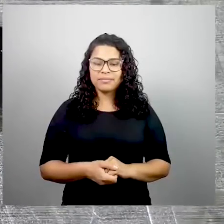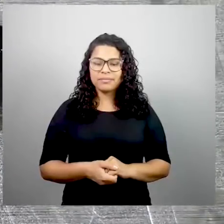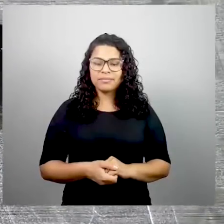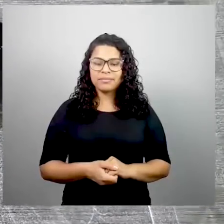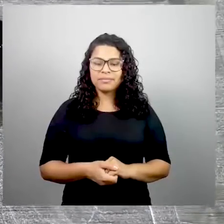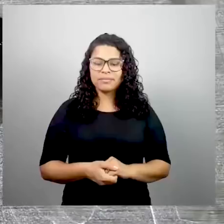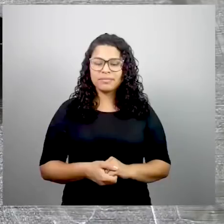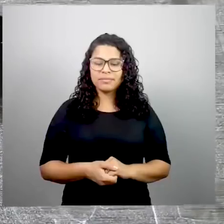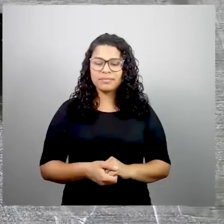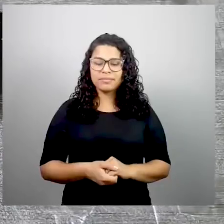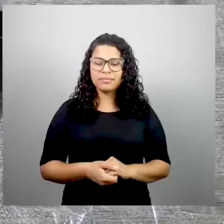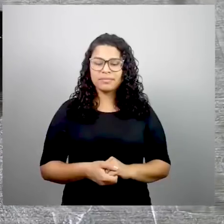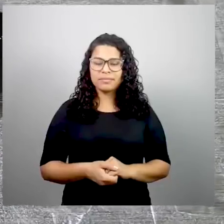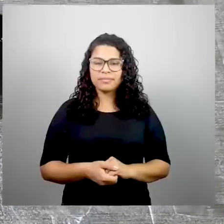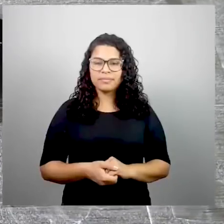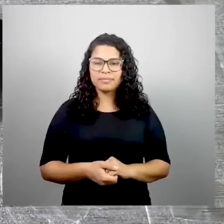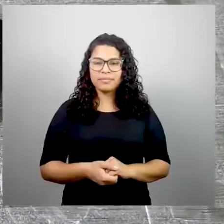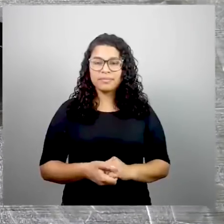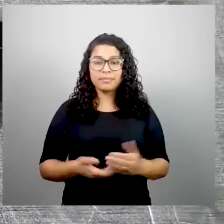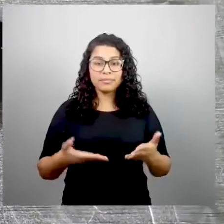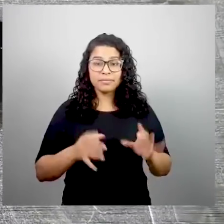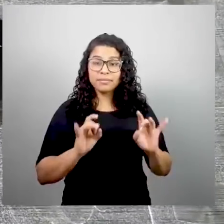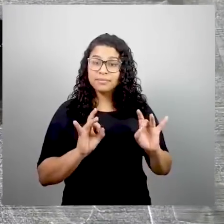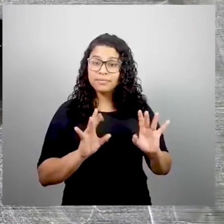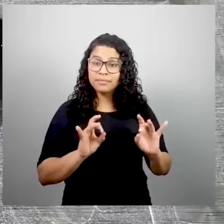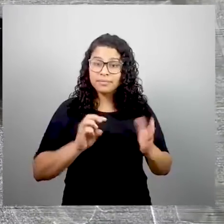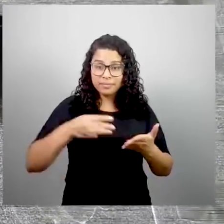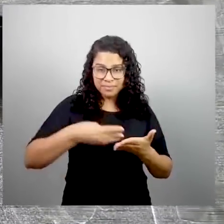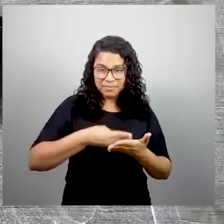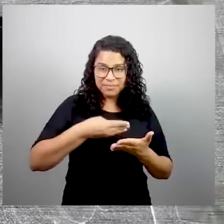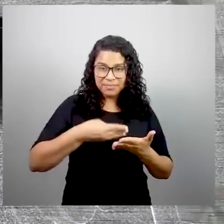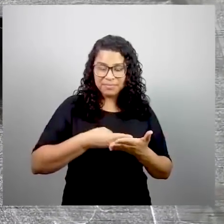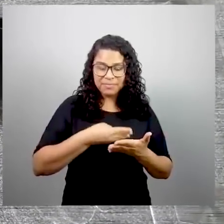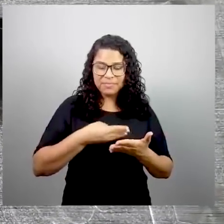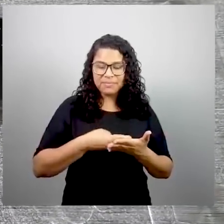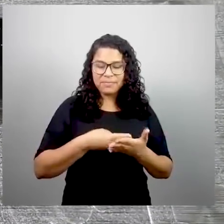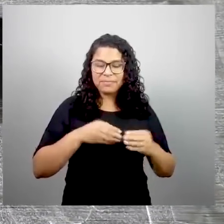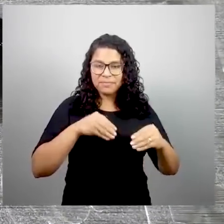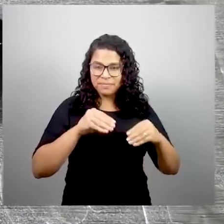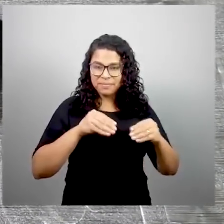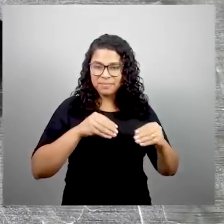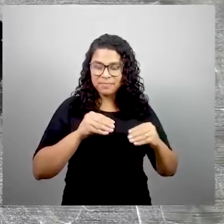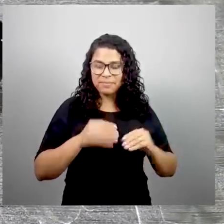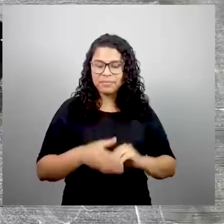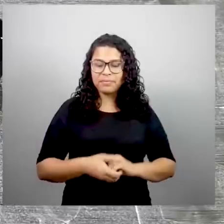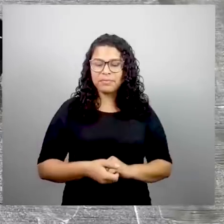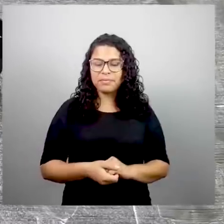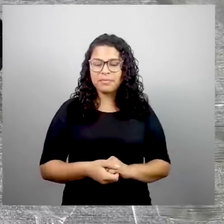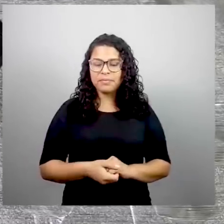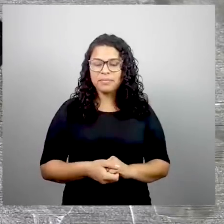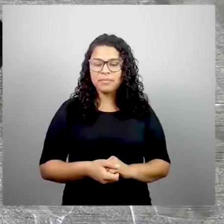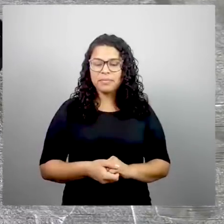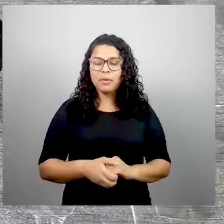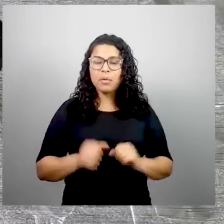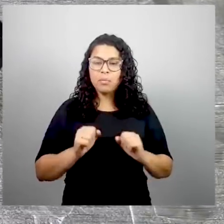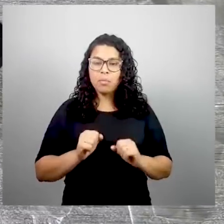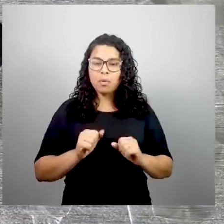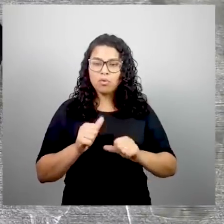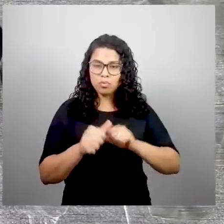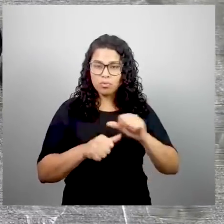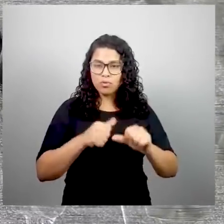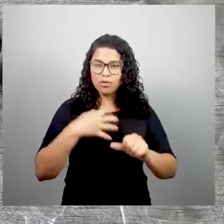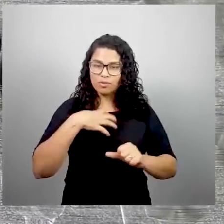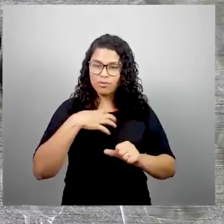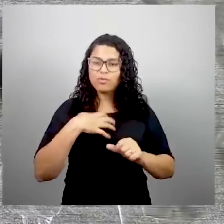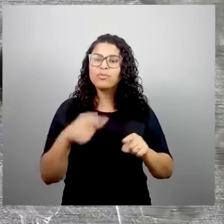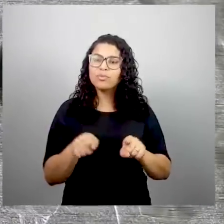Então, ó, essa daqui é a técnica com garfinho. Se quiser também, olha, pode apertar desse lado, tá vendo?